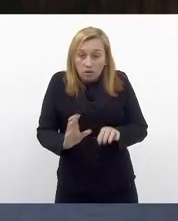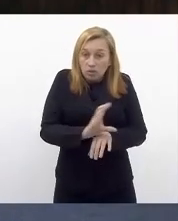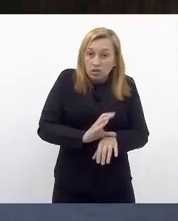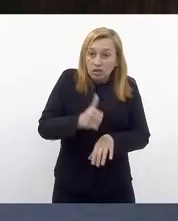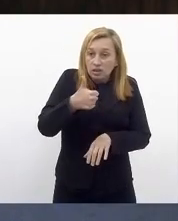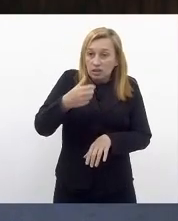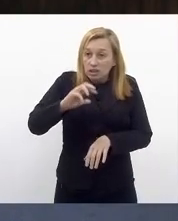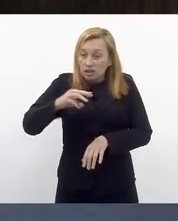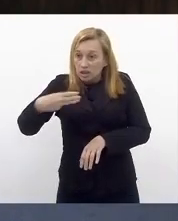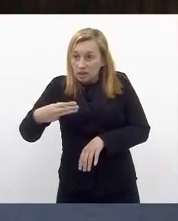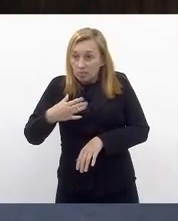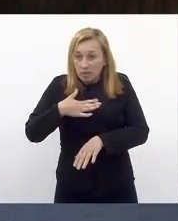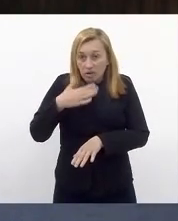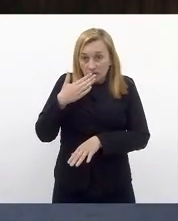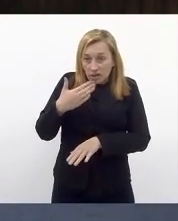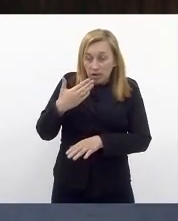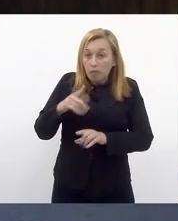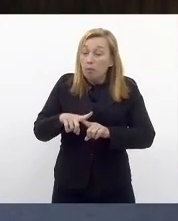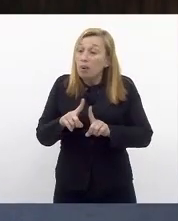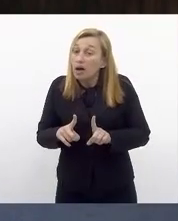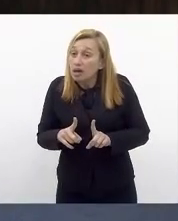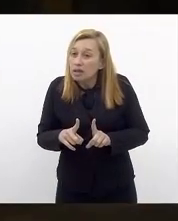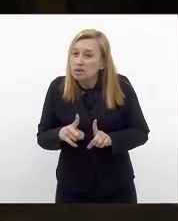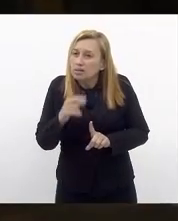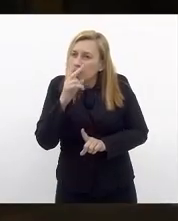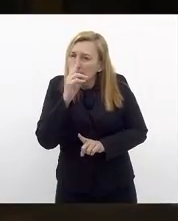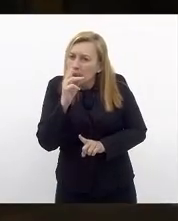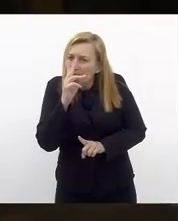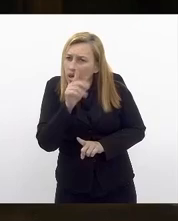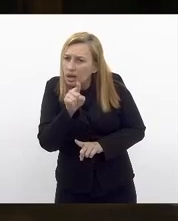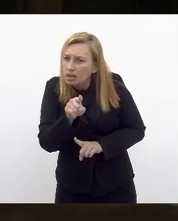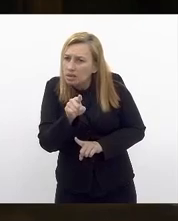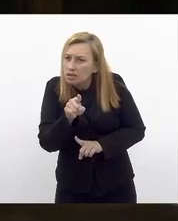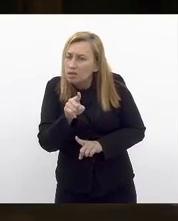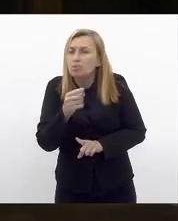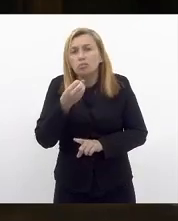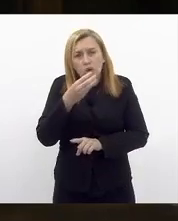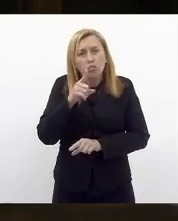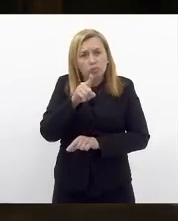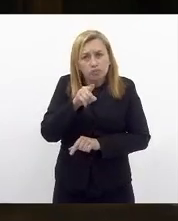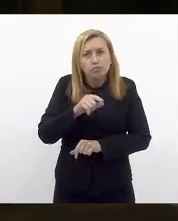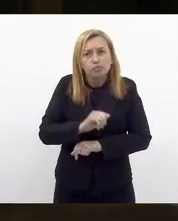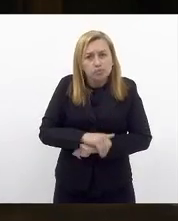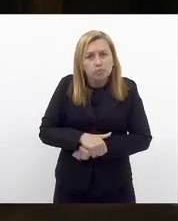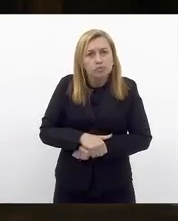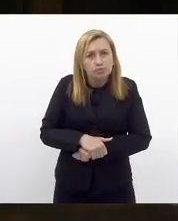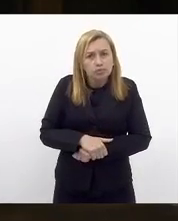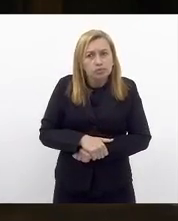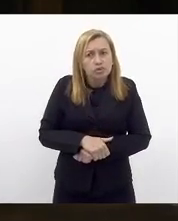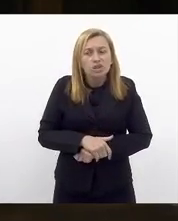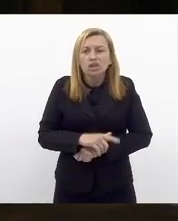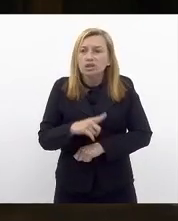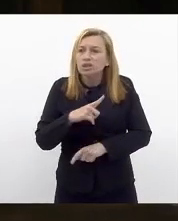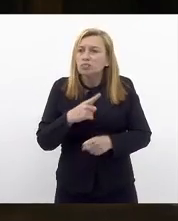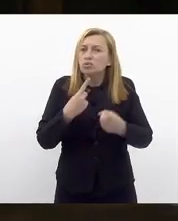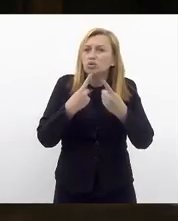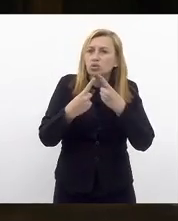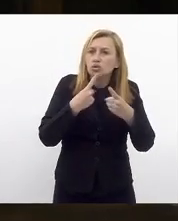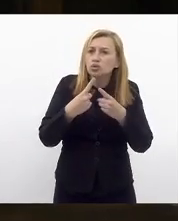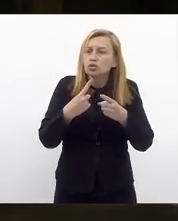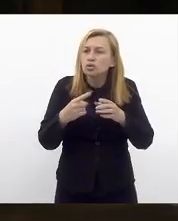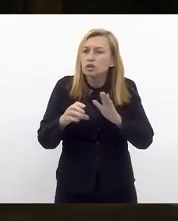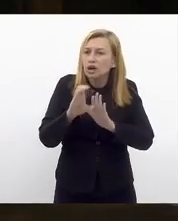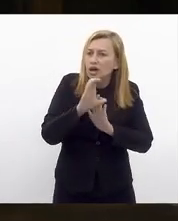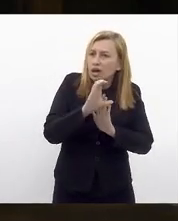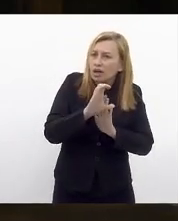103 aqui na minha frente mas ela me parece bastante oportuna né porque nós estamos discutindo a